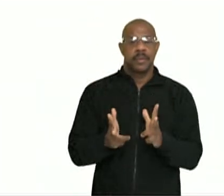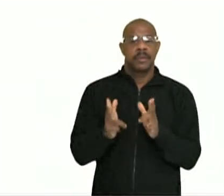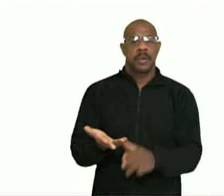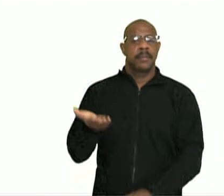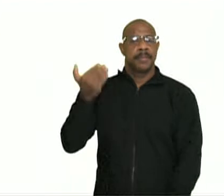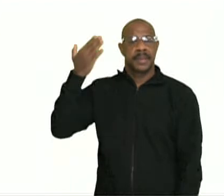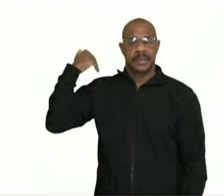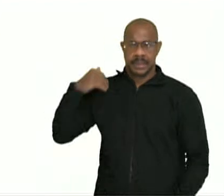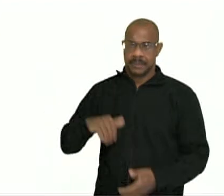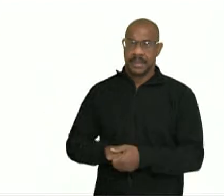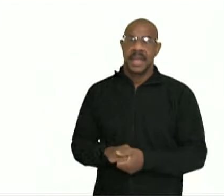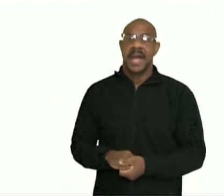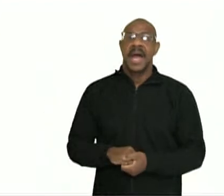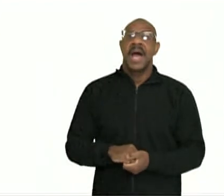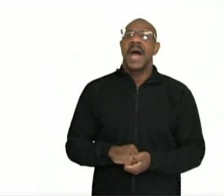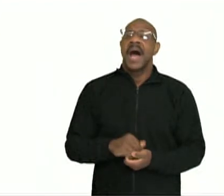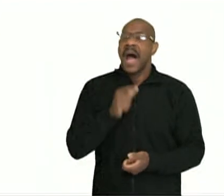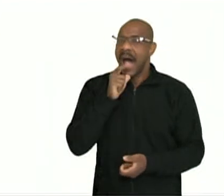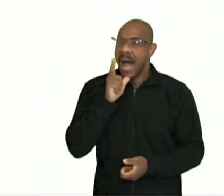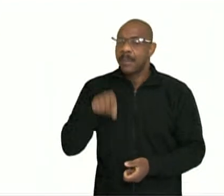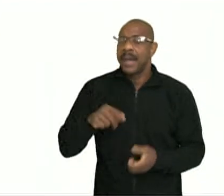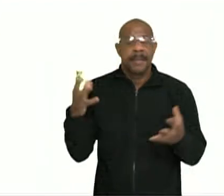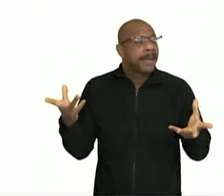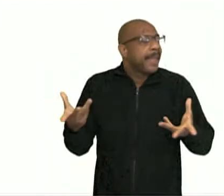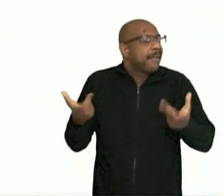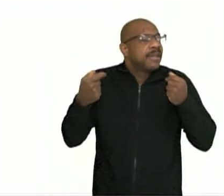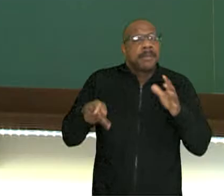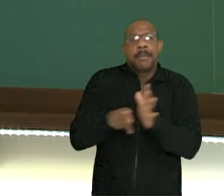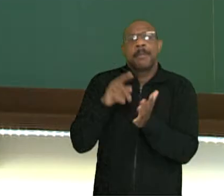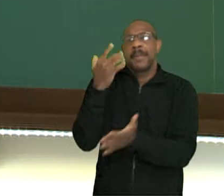uma dádiva da natureza a custo zero.